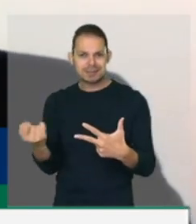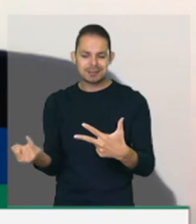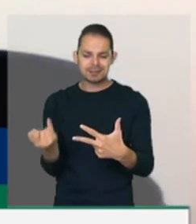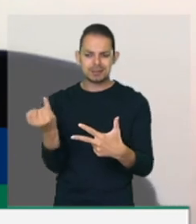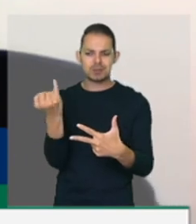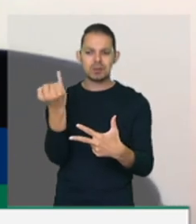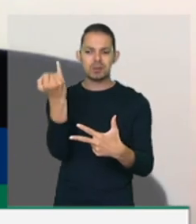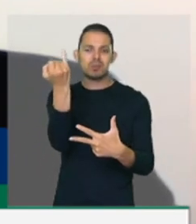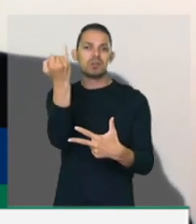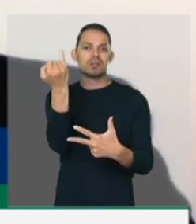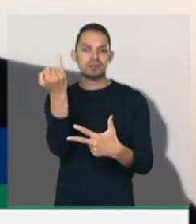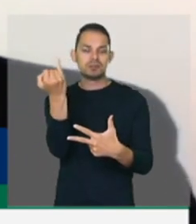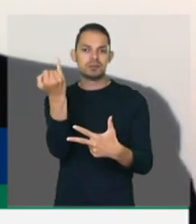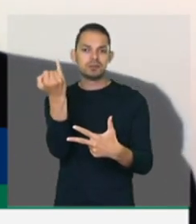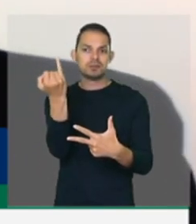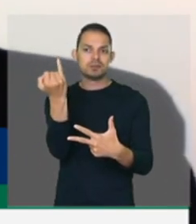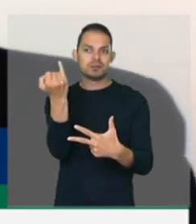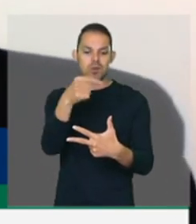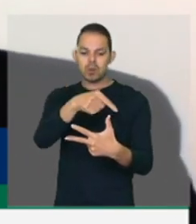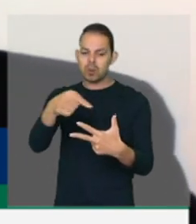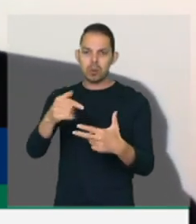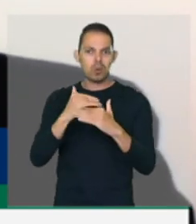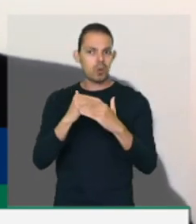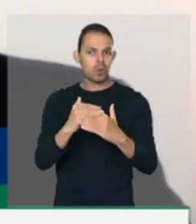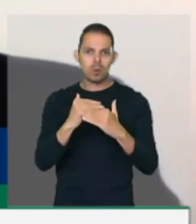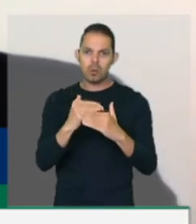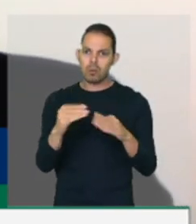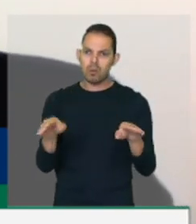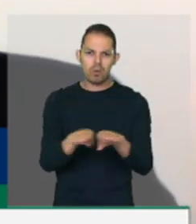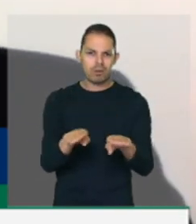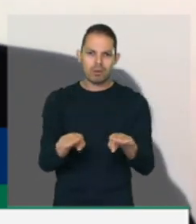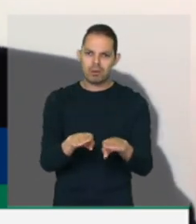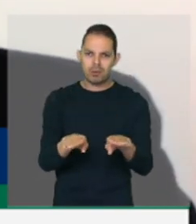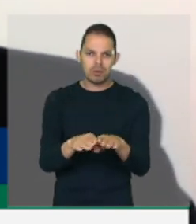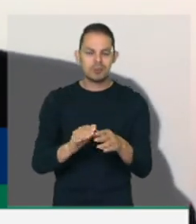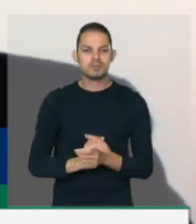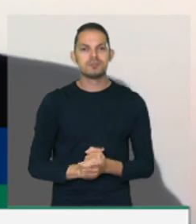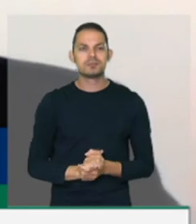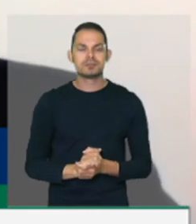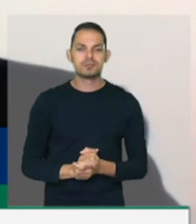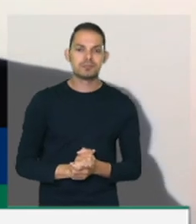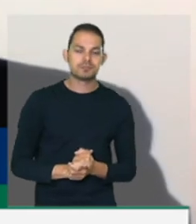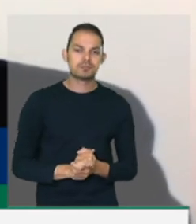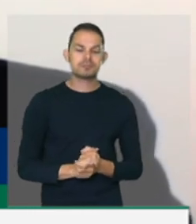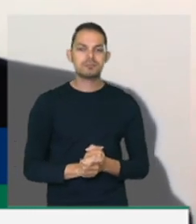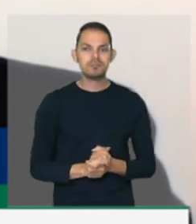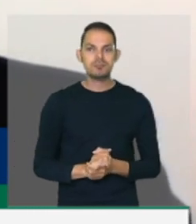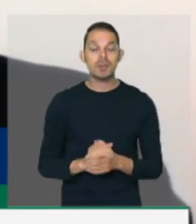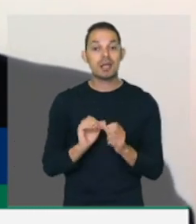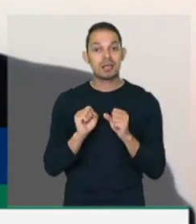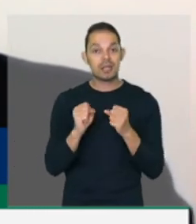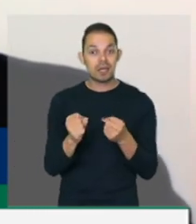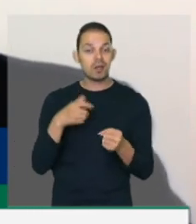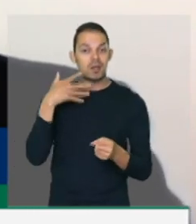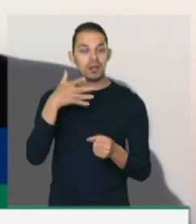importantes uns quanto os outros. E dessa forma, encerrando a fala da defesa para esse ato,